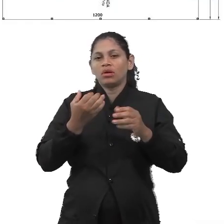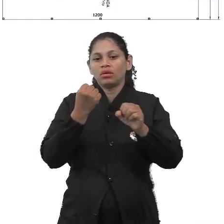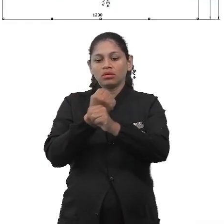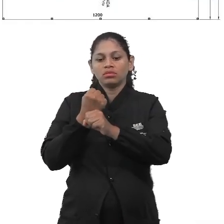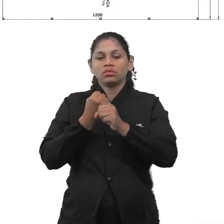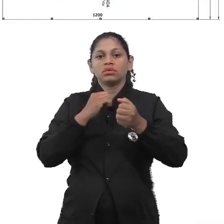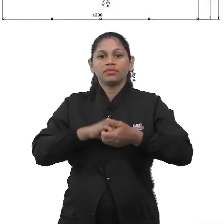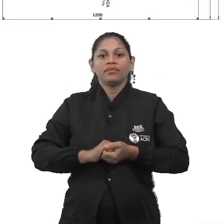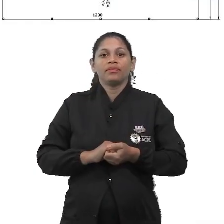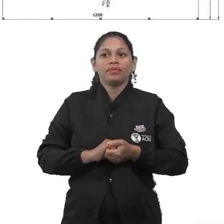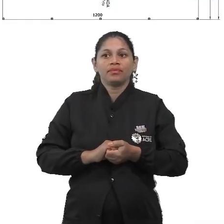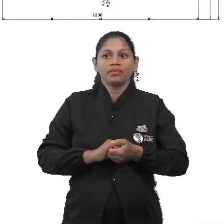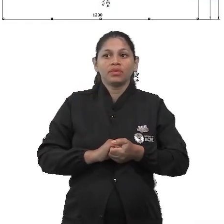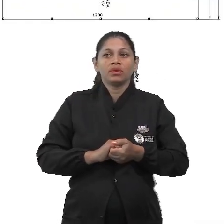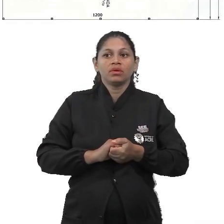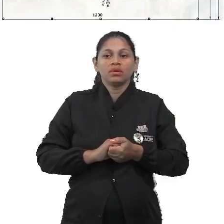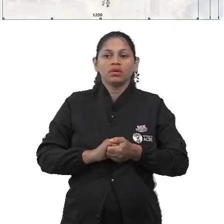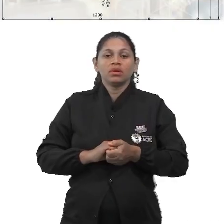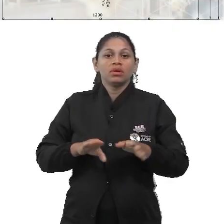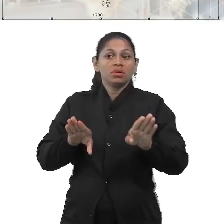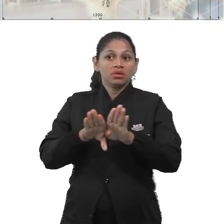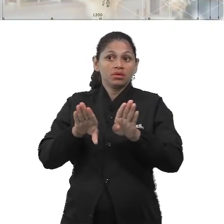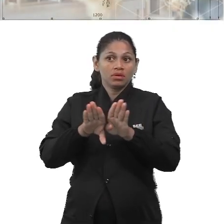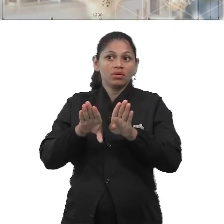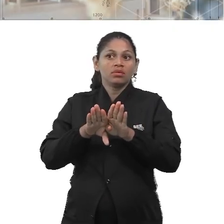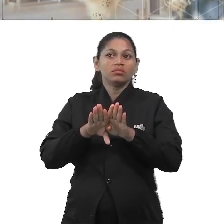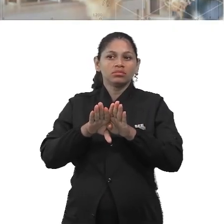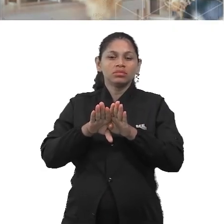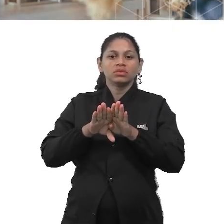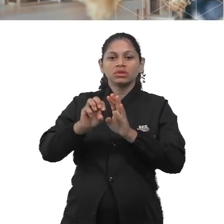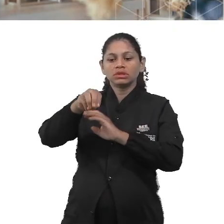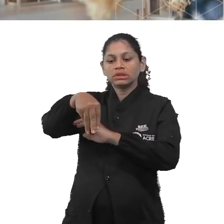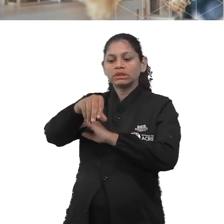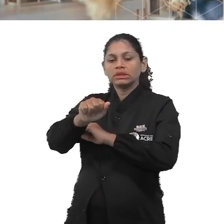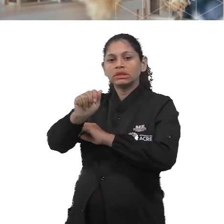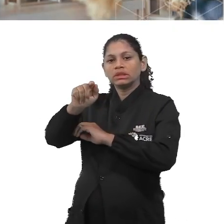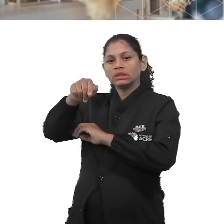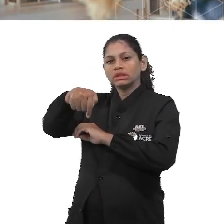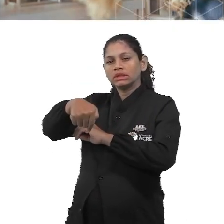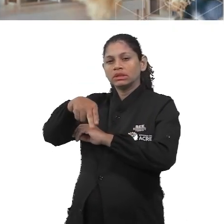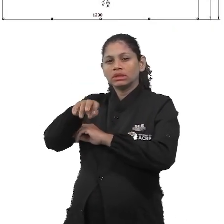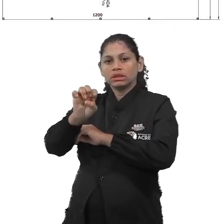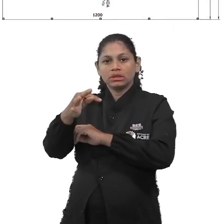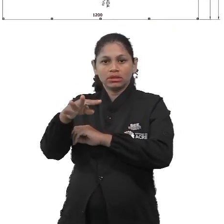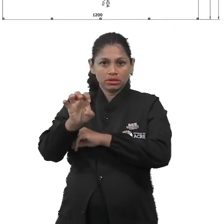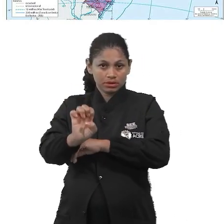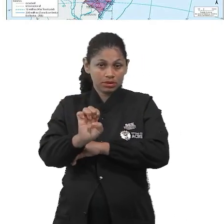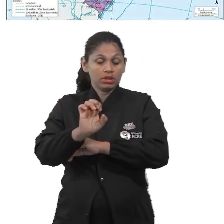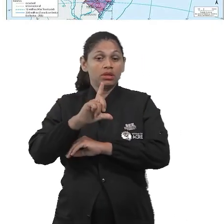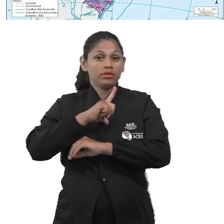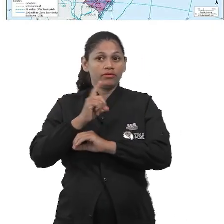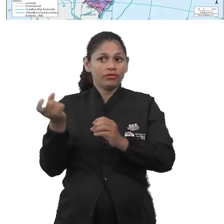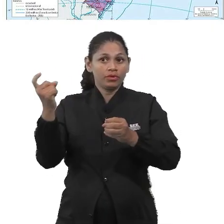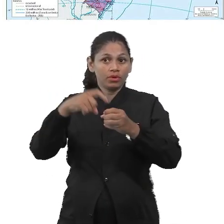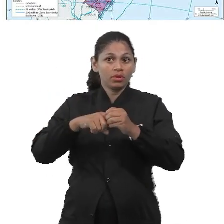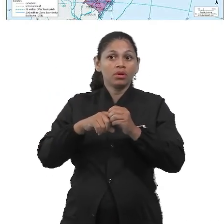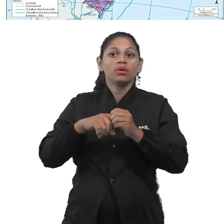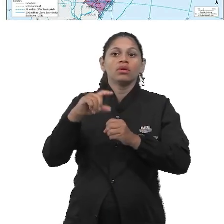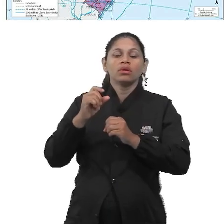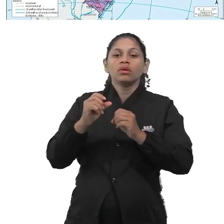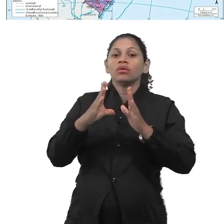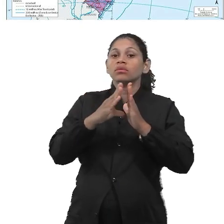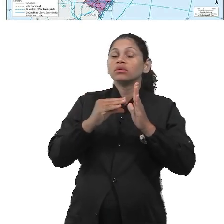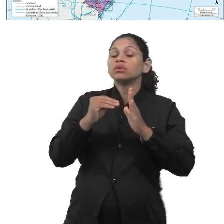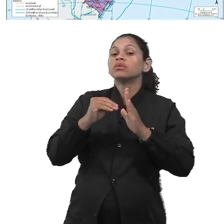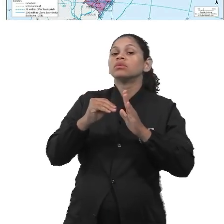construção. E, finalmente, não menos importante, a ideia de maquetes, tá bom? Vamos voltar um pouquinho que eu quero mostrar para vocês as fórmulas que vão